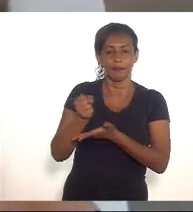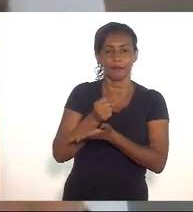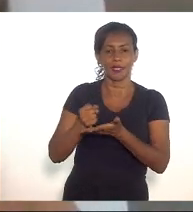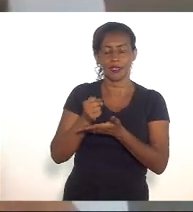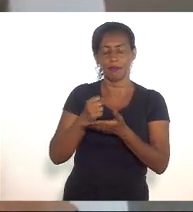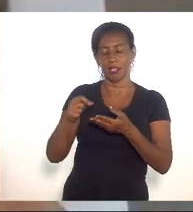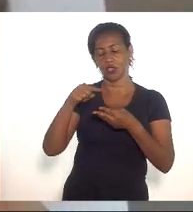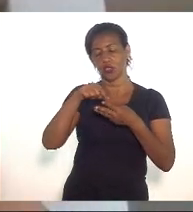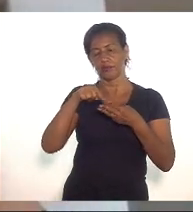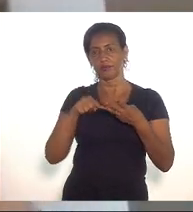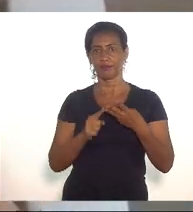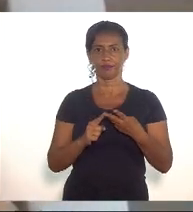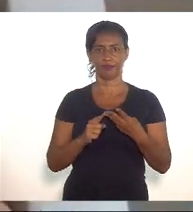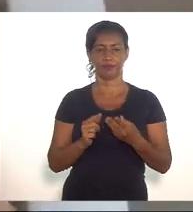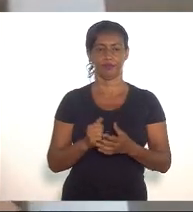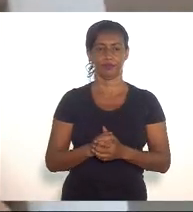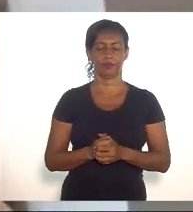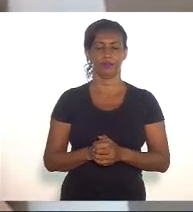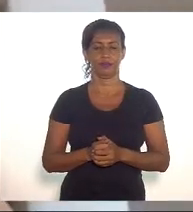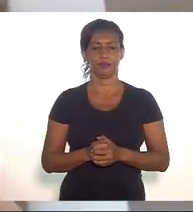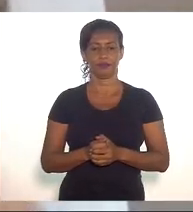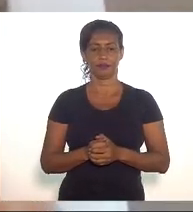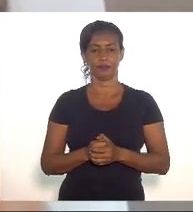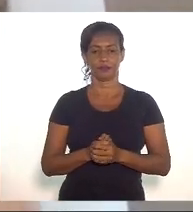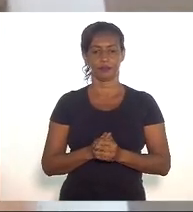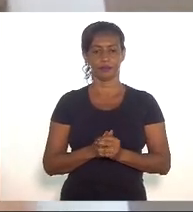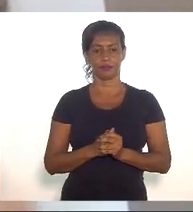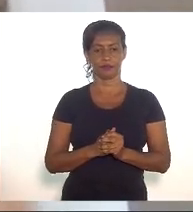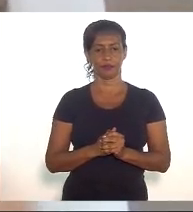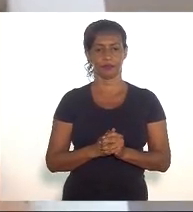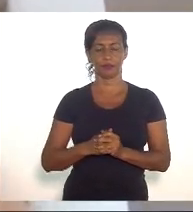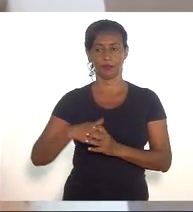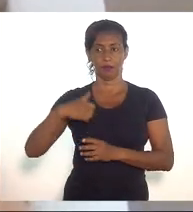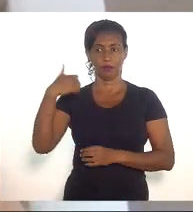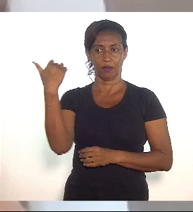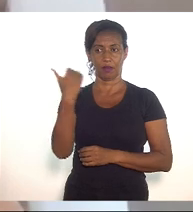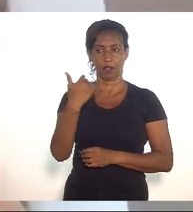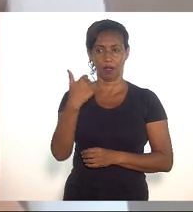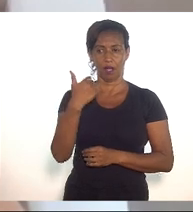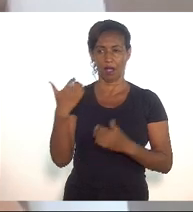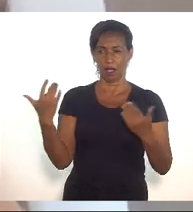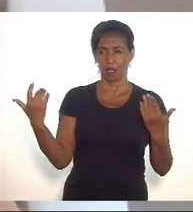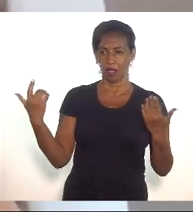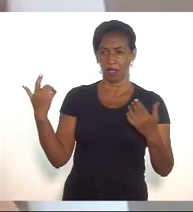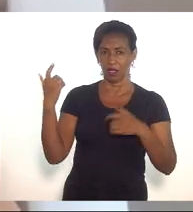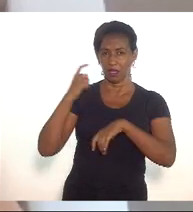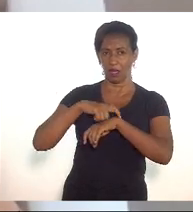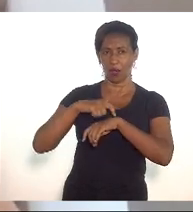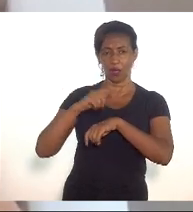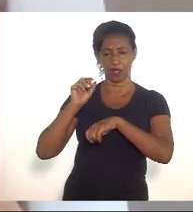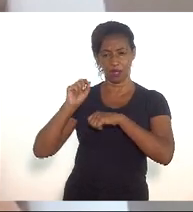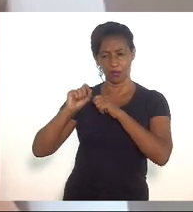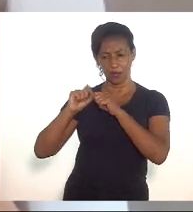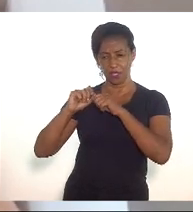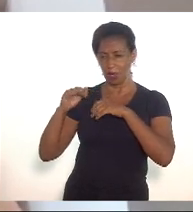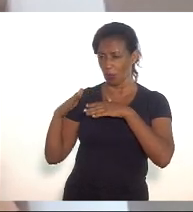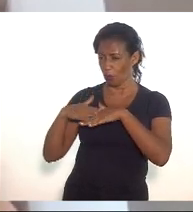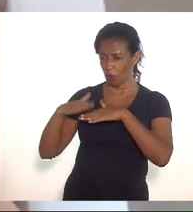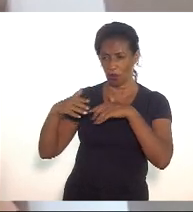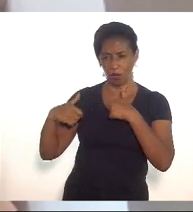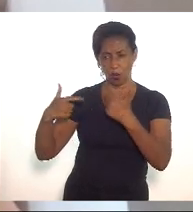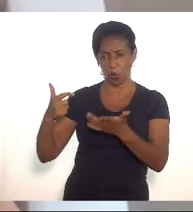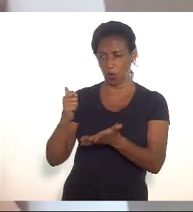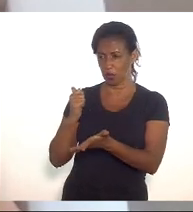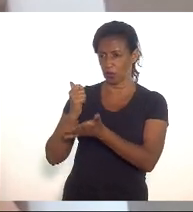três coisas. Um, na hora que eu fizer qualquer coisa no executivo que